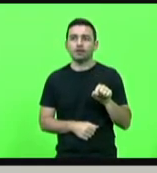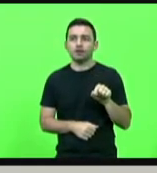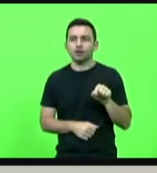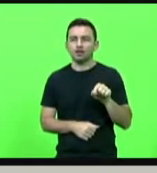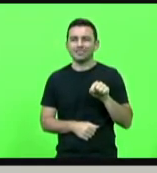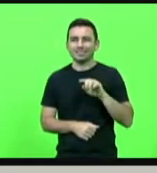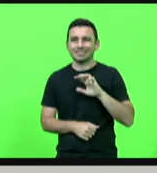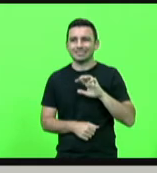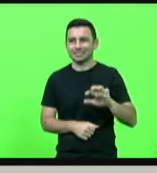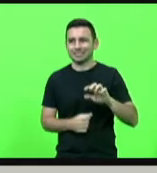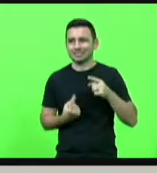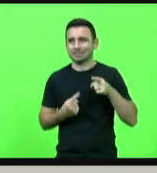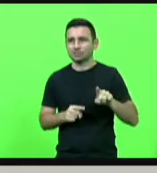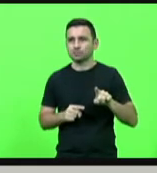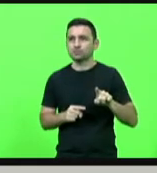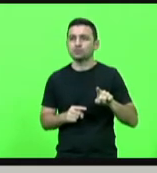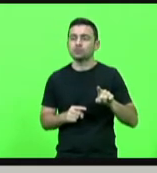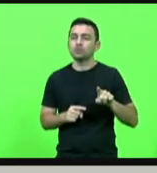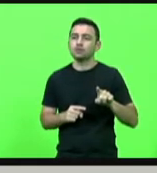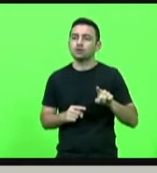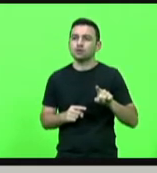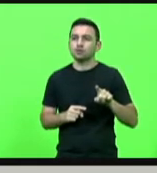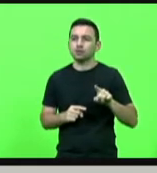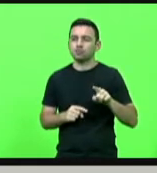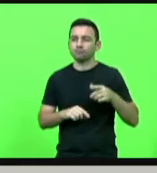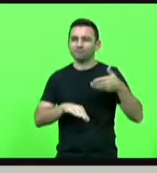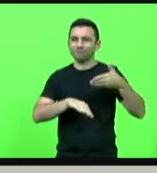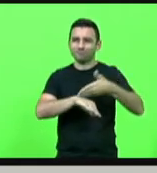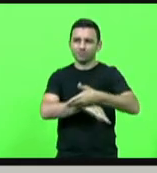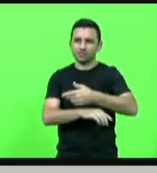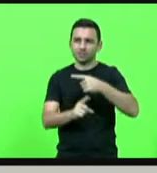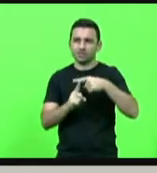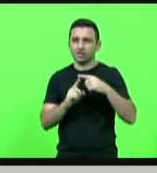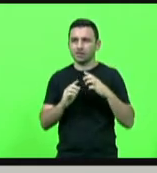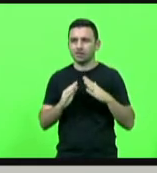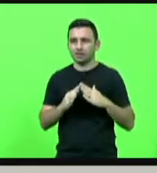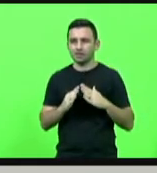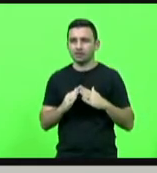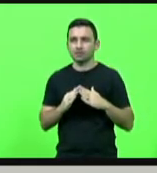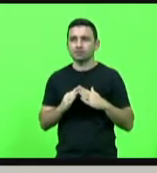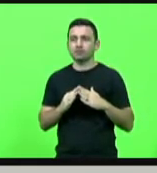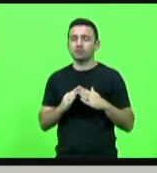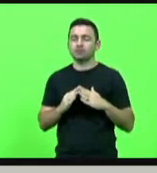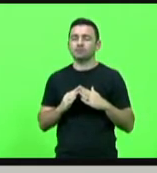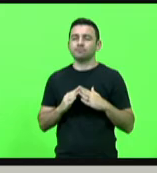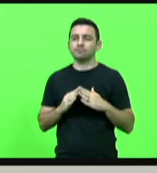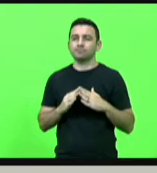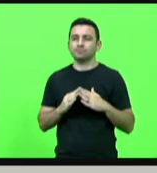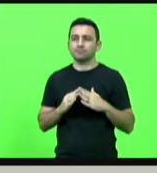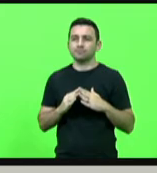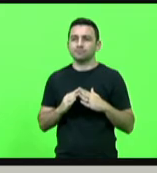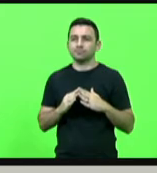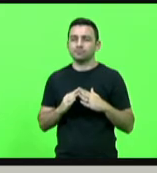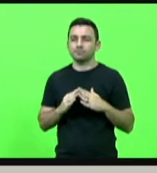repúdio à invasão na igreja Nossa Senhora do Rosário dos Pretos de